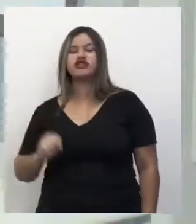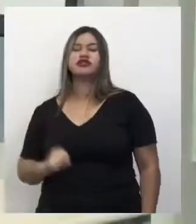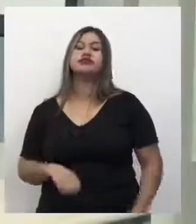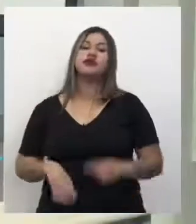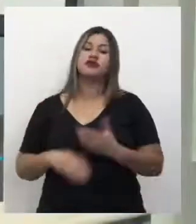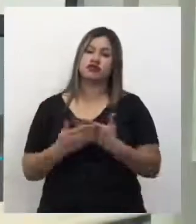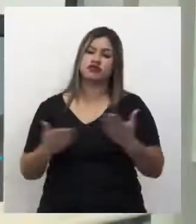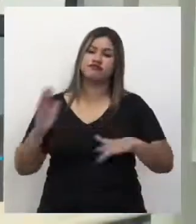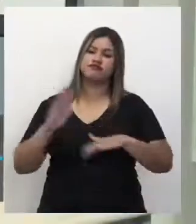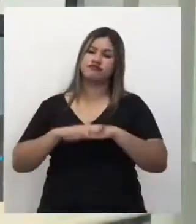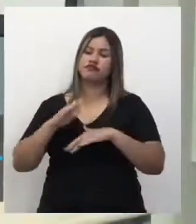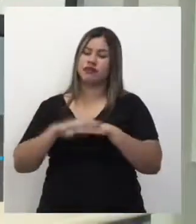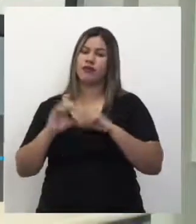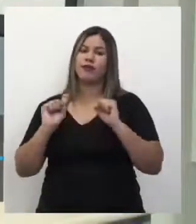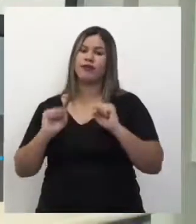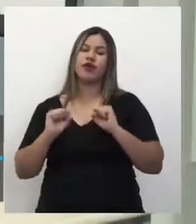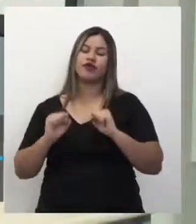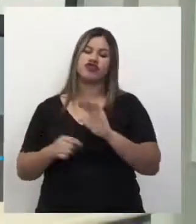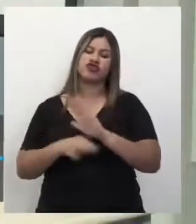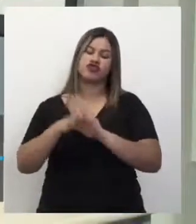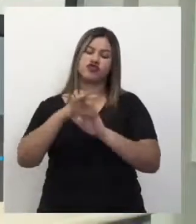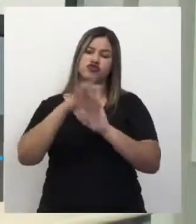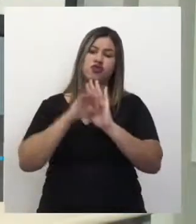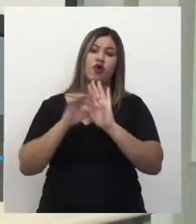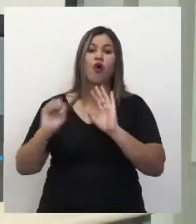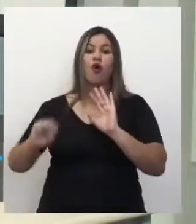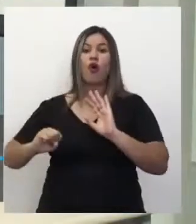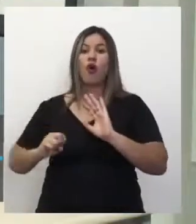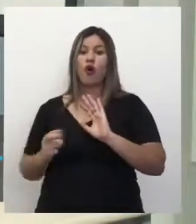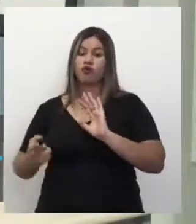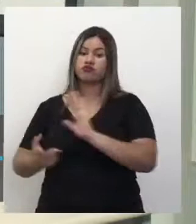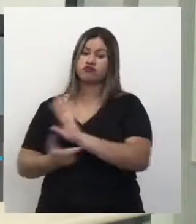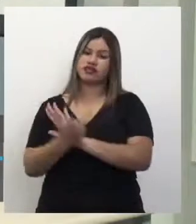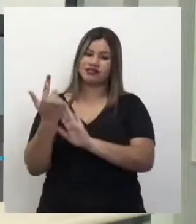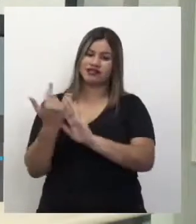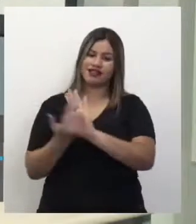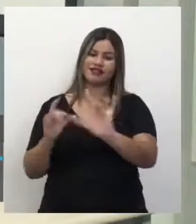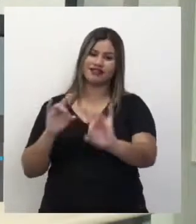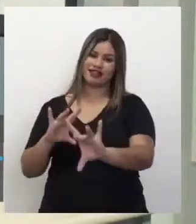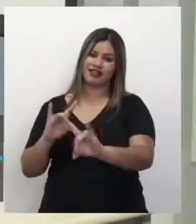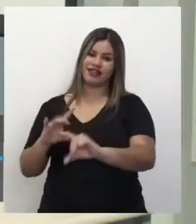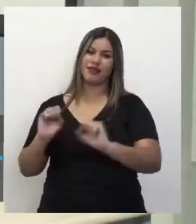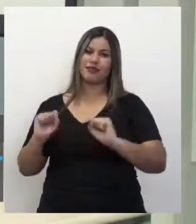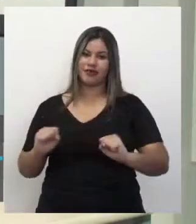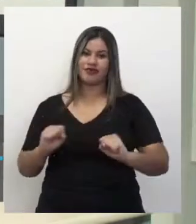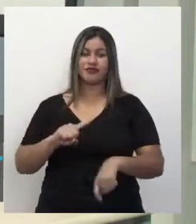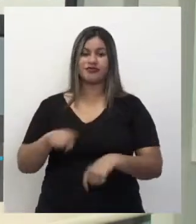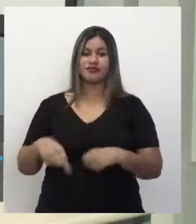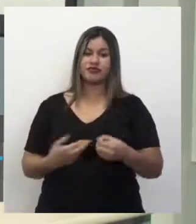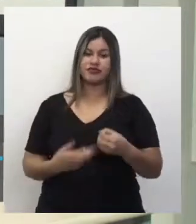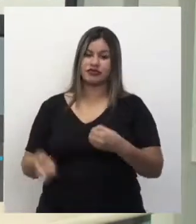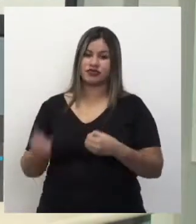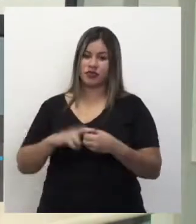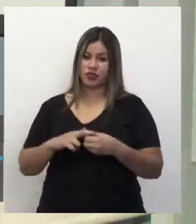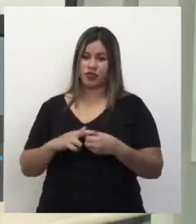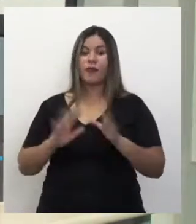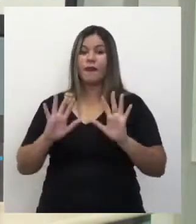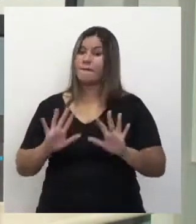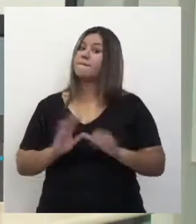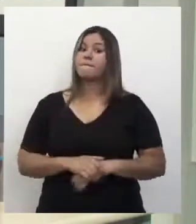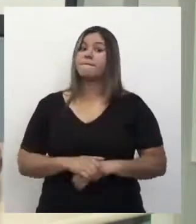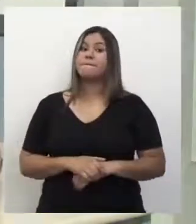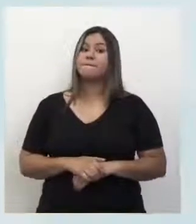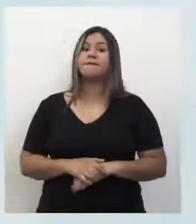mosaico. Caso você não tenha nenhum mosaico, manda um desenho com a técnica, não tem problema. A gente vai retomar o que a gente viu hoje. Então,